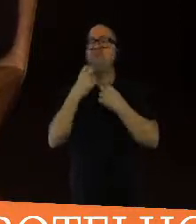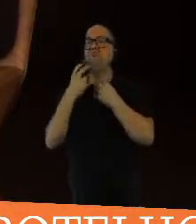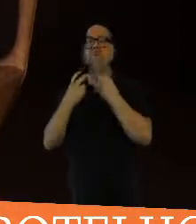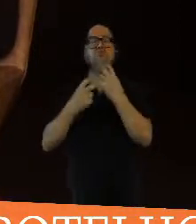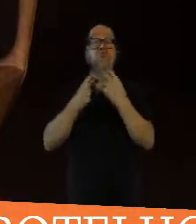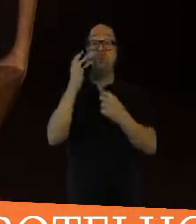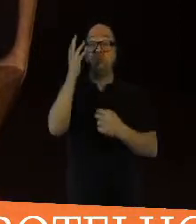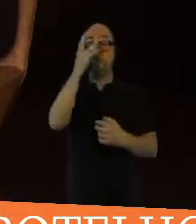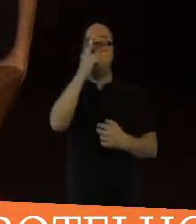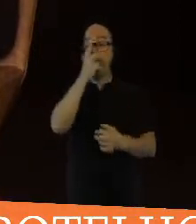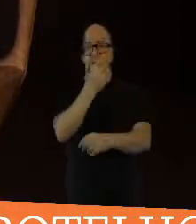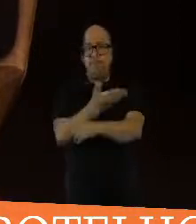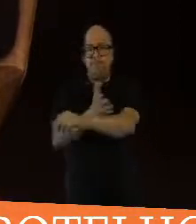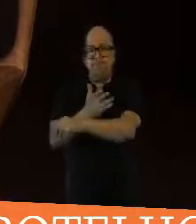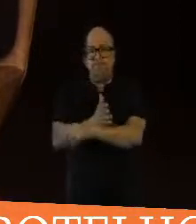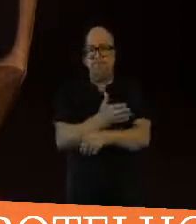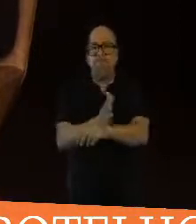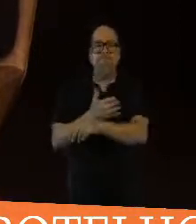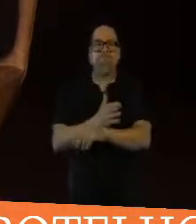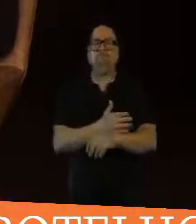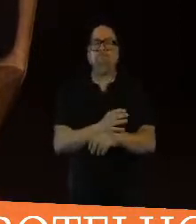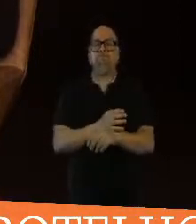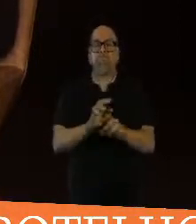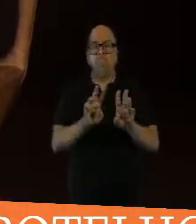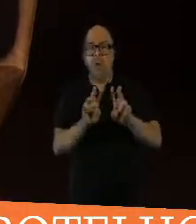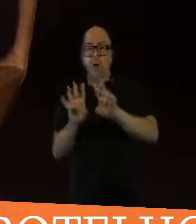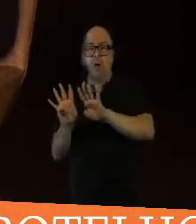né, uma parte bastante...